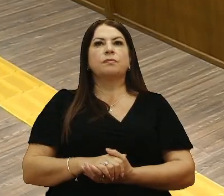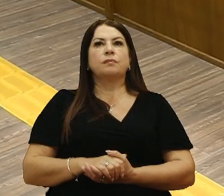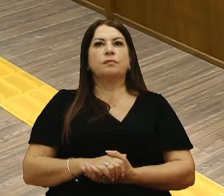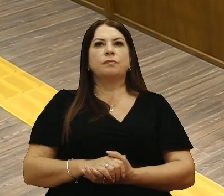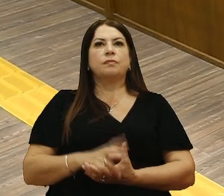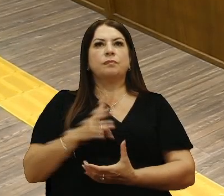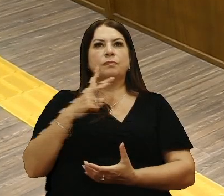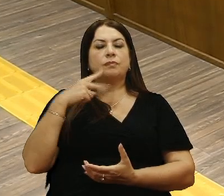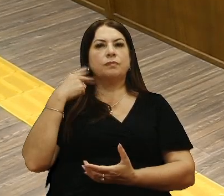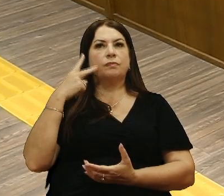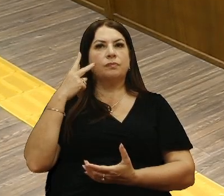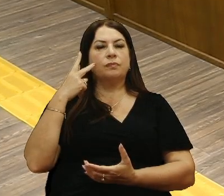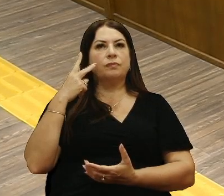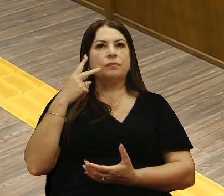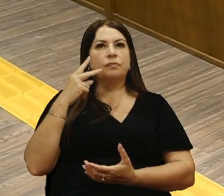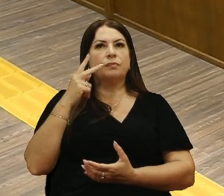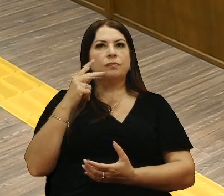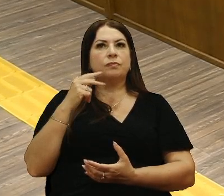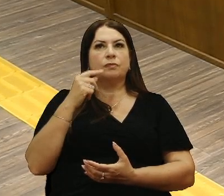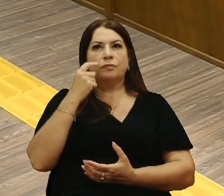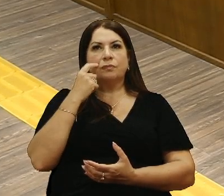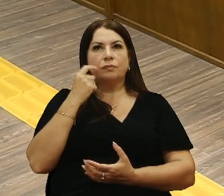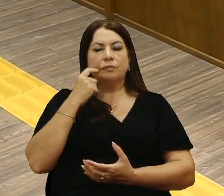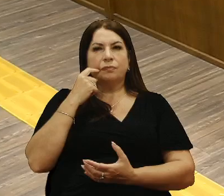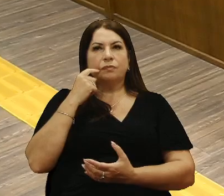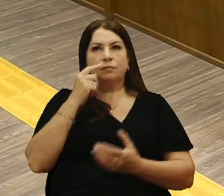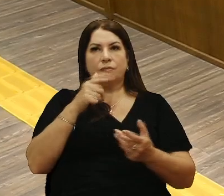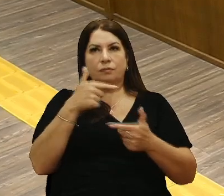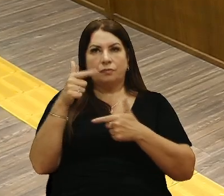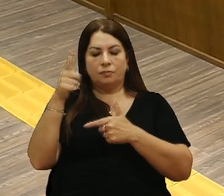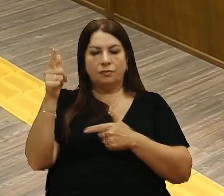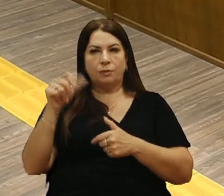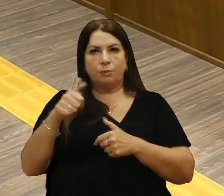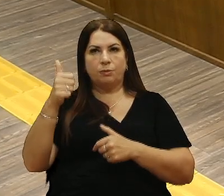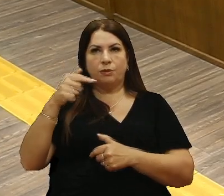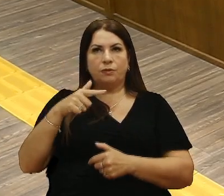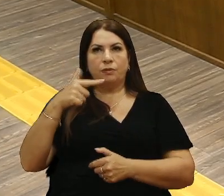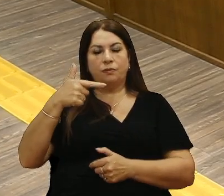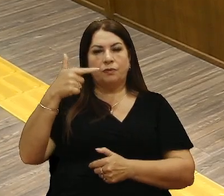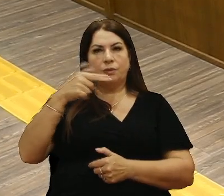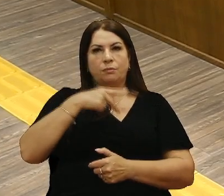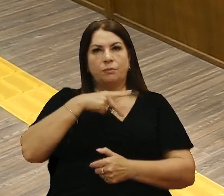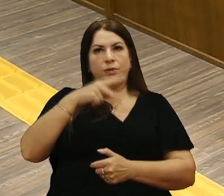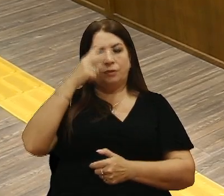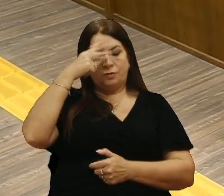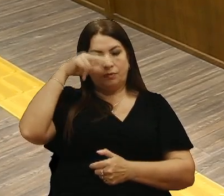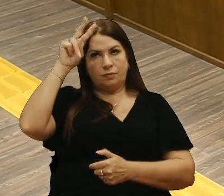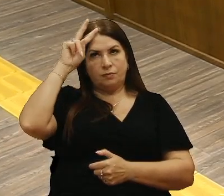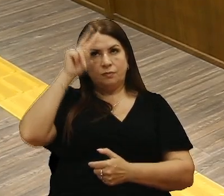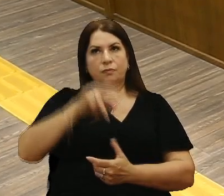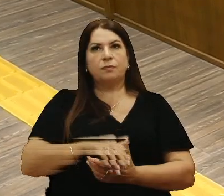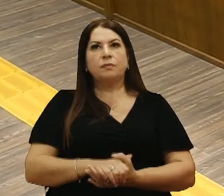Próximo inscrito, o vereador Wagner Petrini, passa os trabalhos ao primeiro vice-presidente Edson da Rosa.